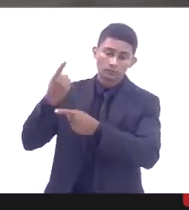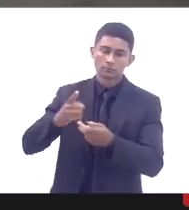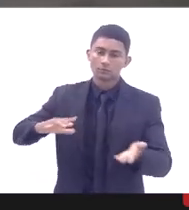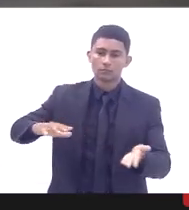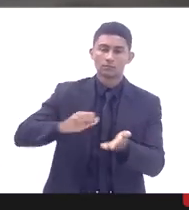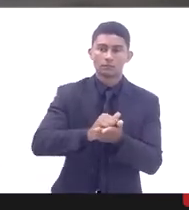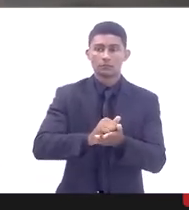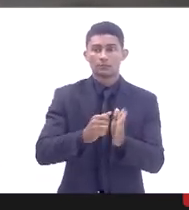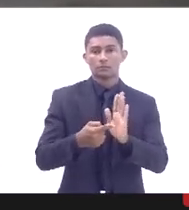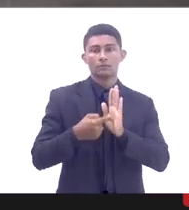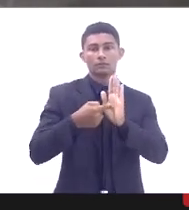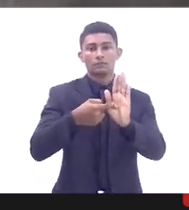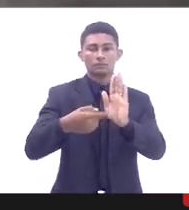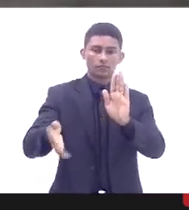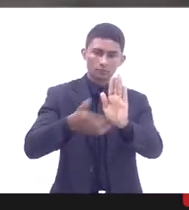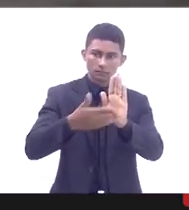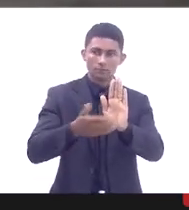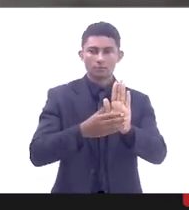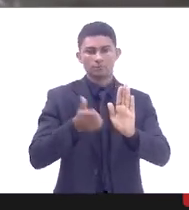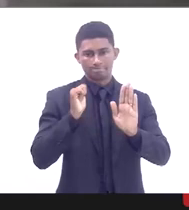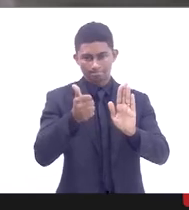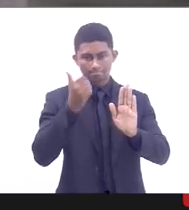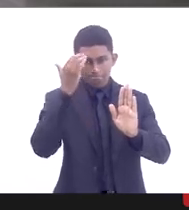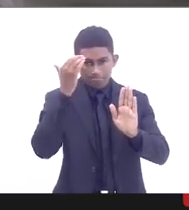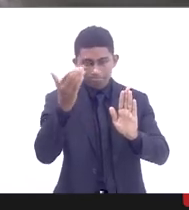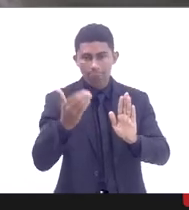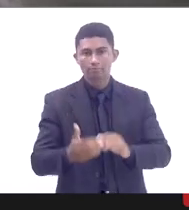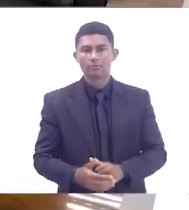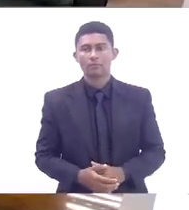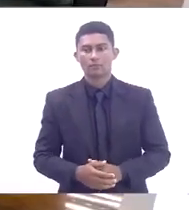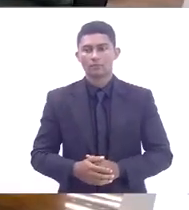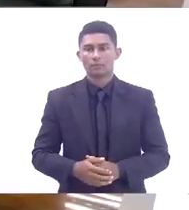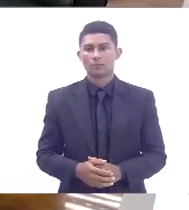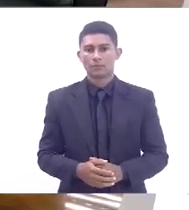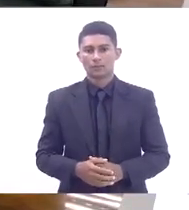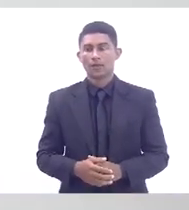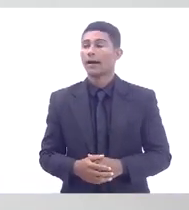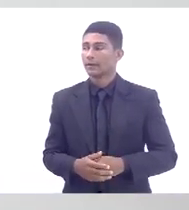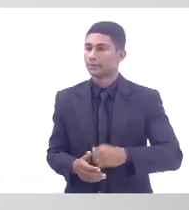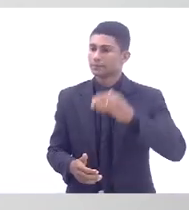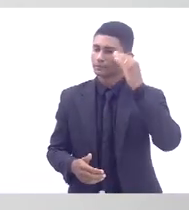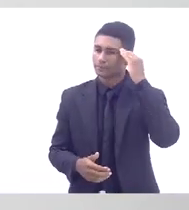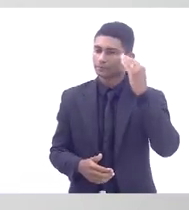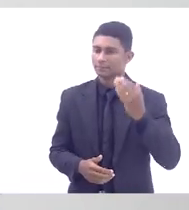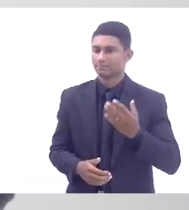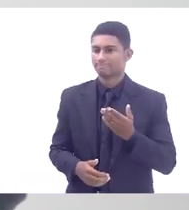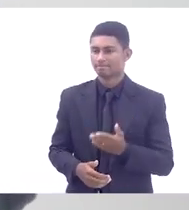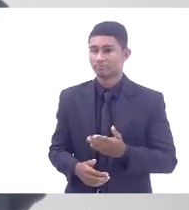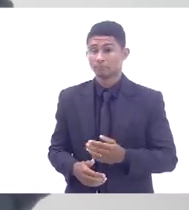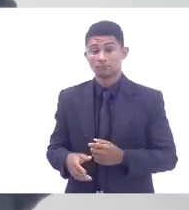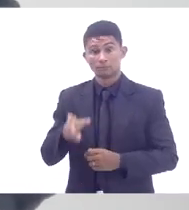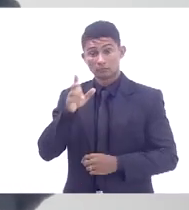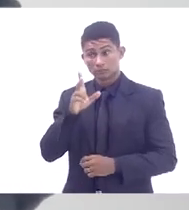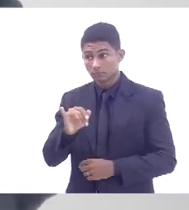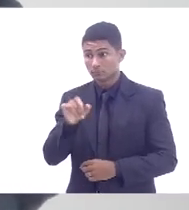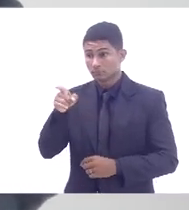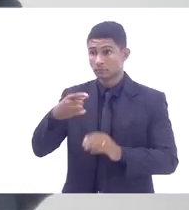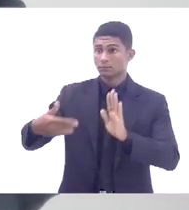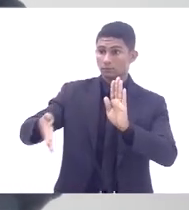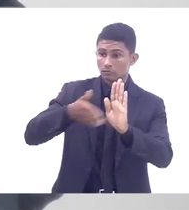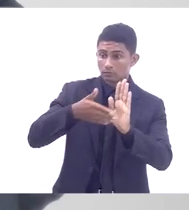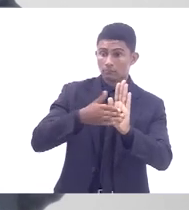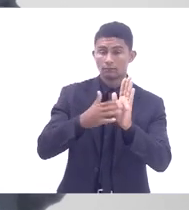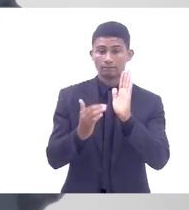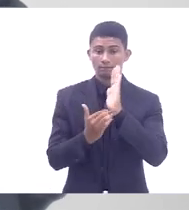falas para poder fazer aquela proposta de encaminhamento Muito obrigado e obrigado Julia tiver mais alguma por baixo